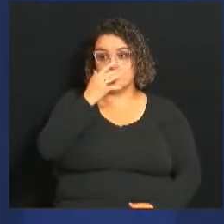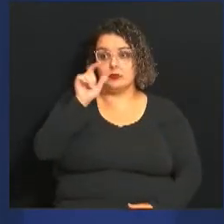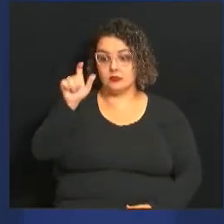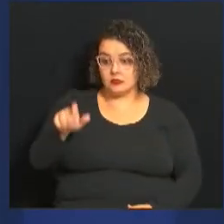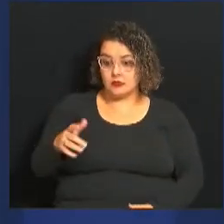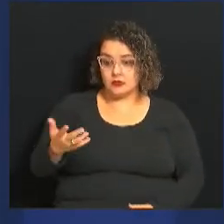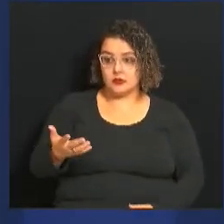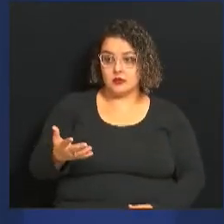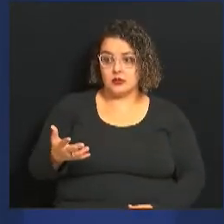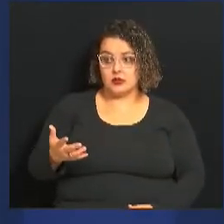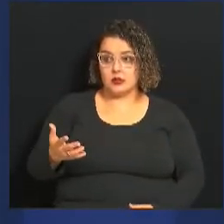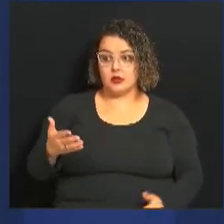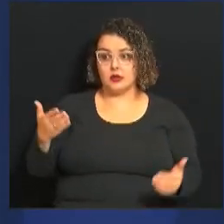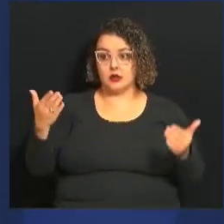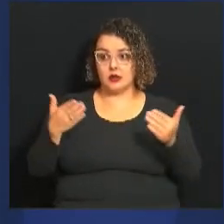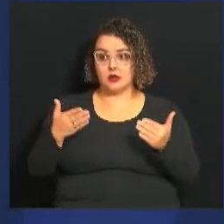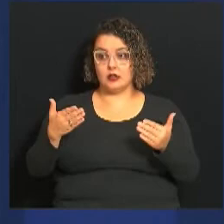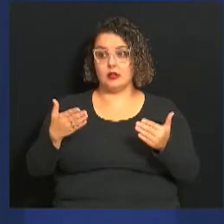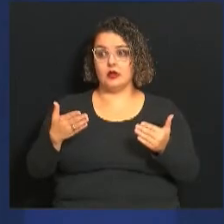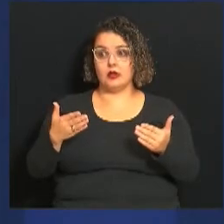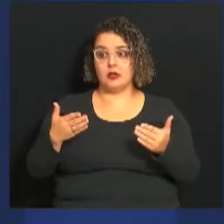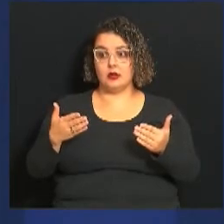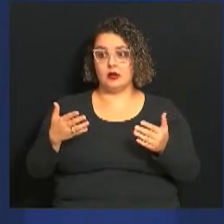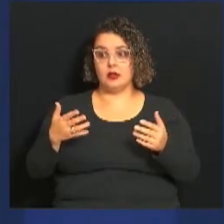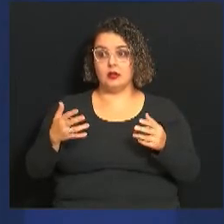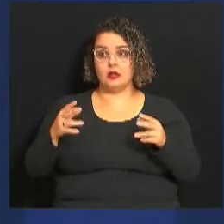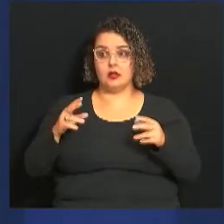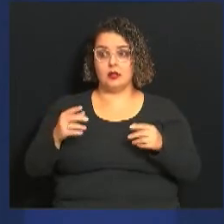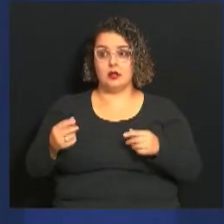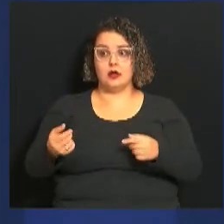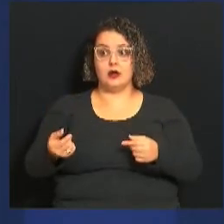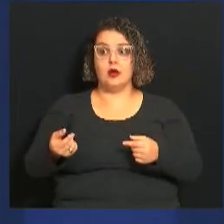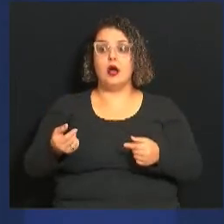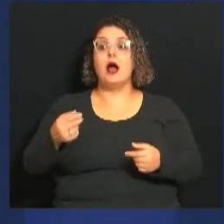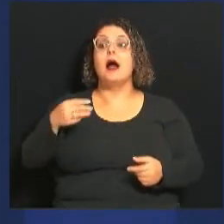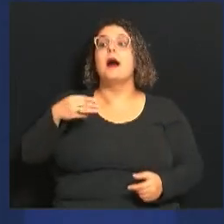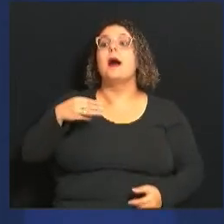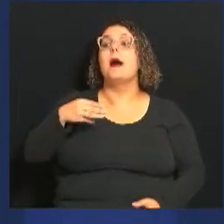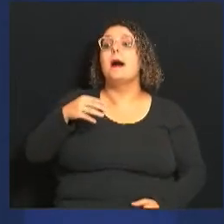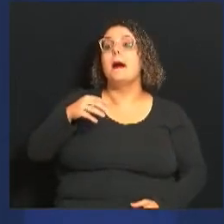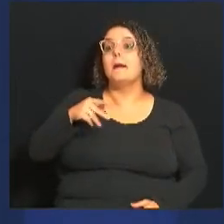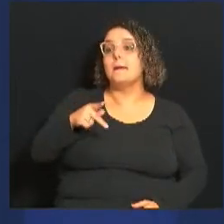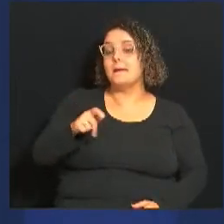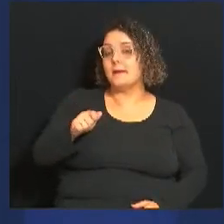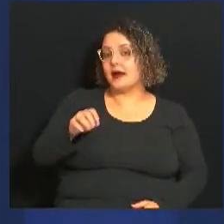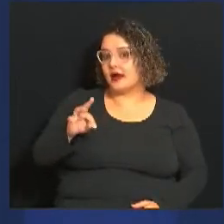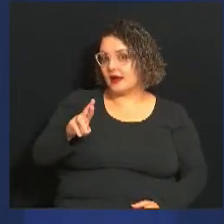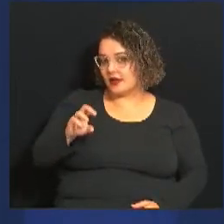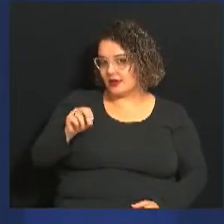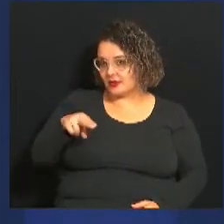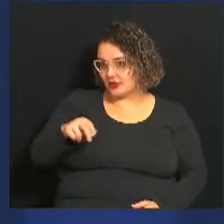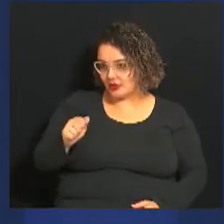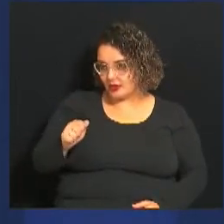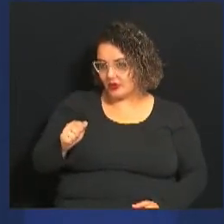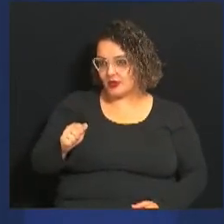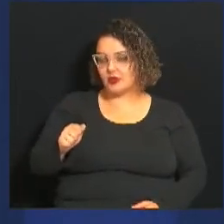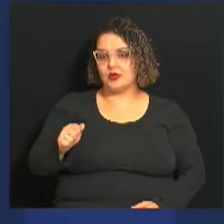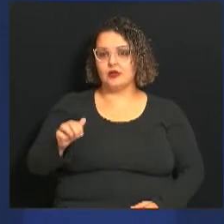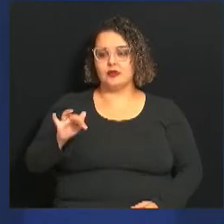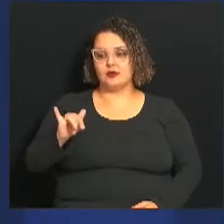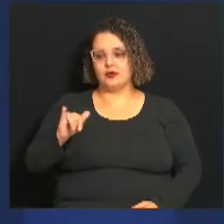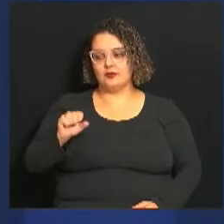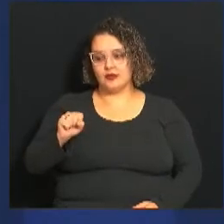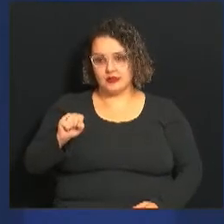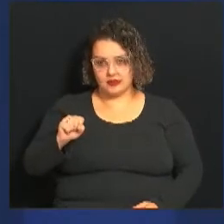agora virou a, como é que é, a patrocinadora, a madrinha, a patrona, isso, a patrona do IFISP, né, do Instituto